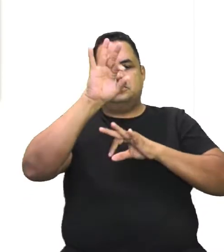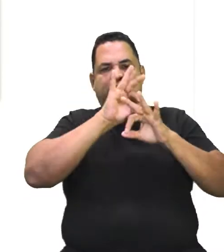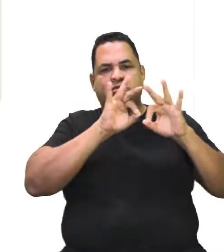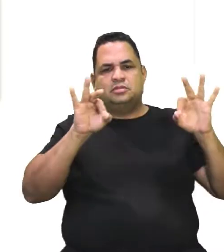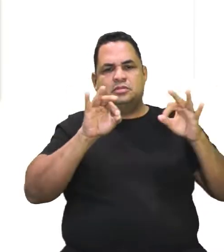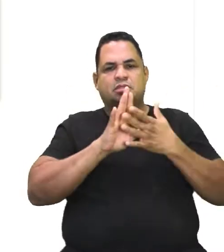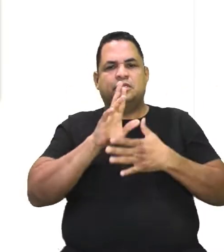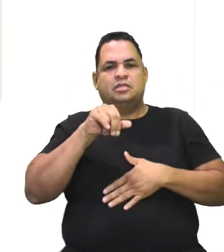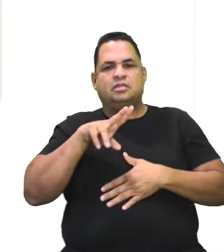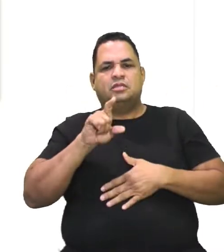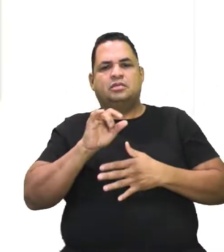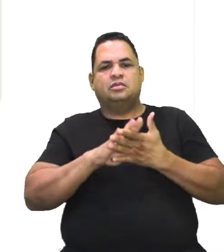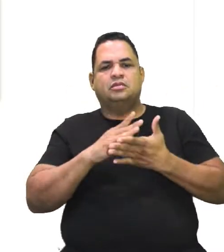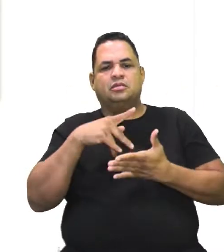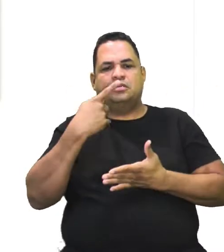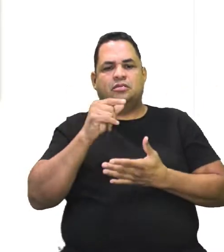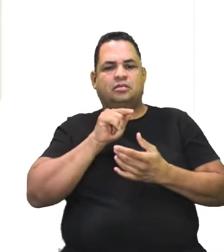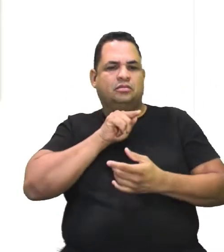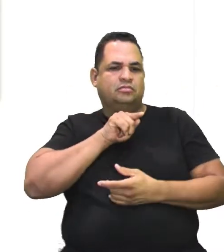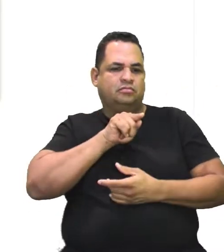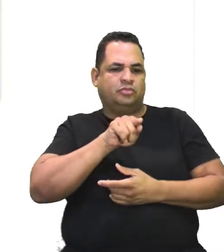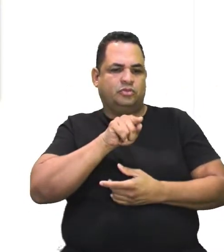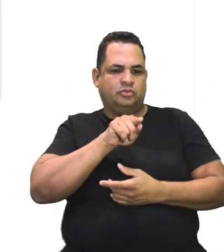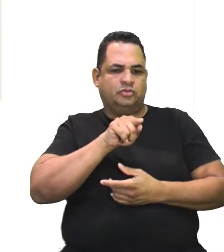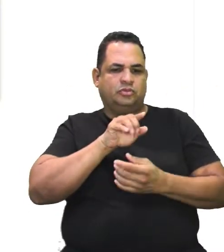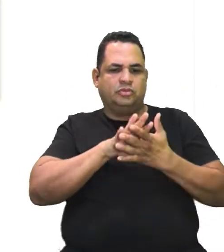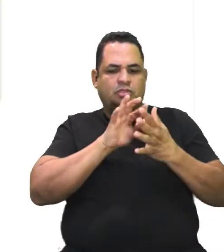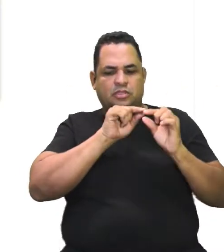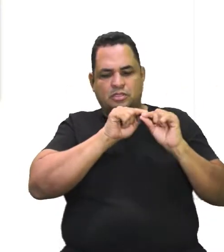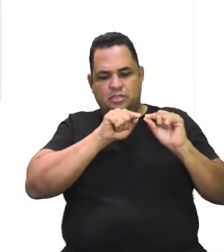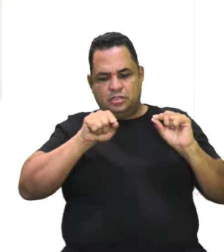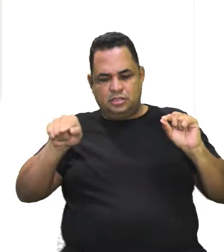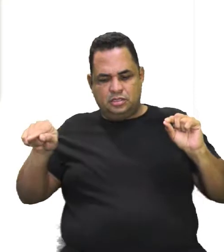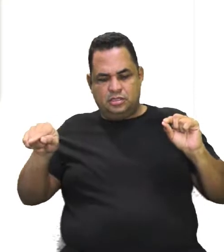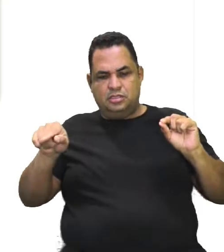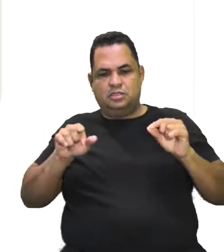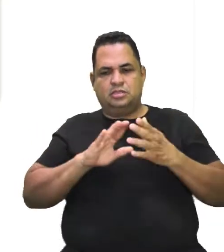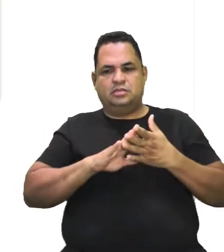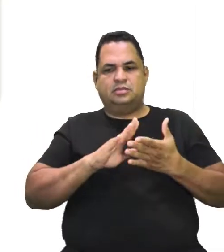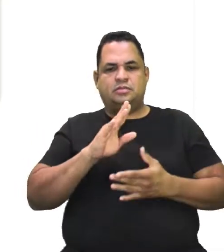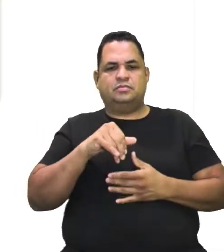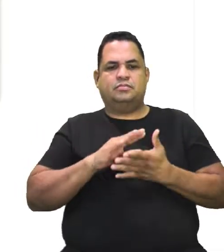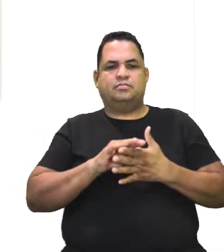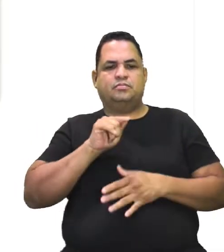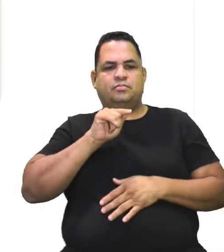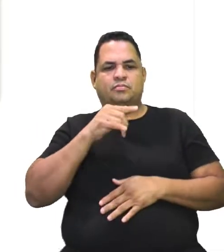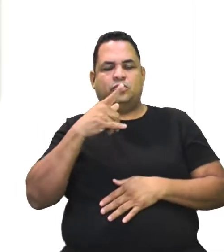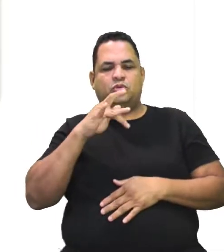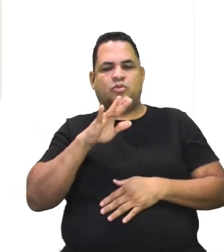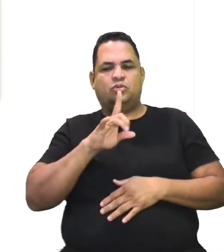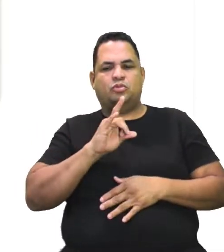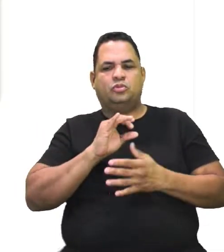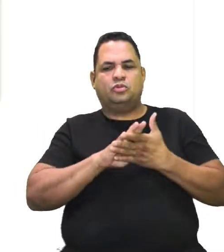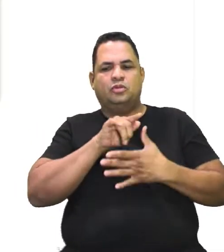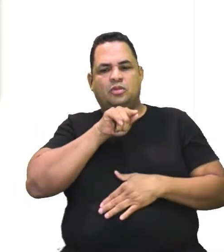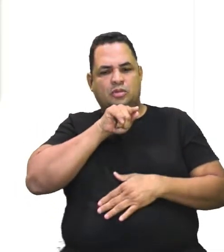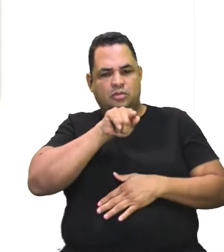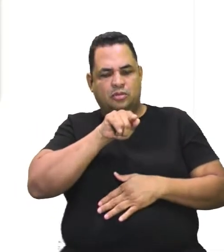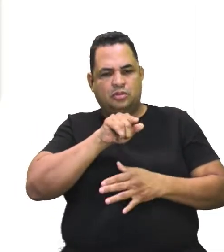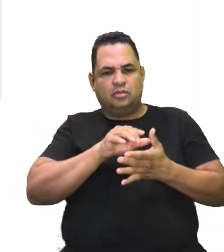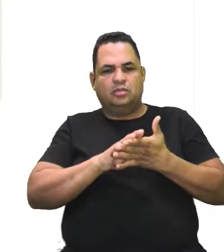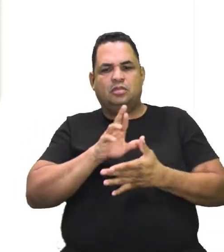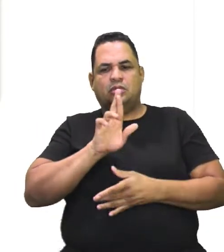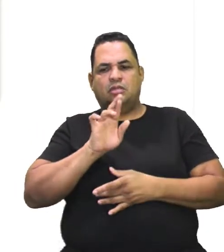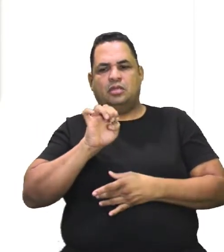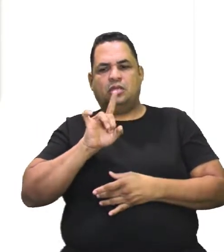falando primeiramente de ponto e reta. Olha, e por que falamos do ponto e da reta? Porque ponto e reta são